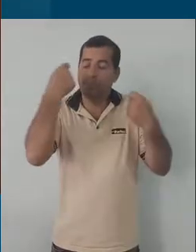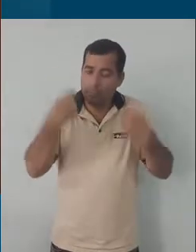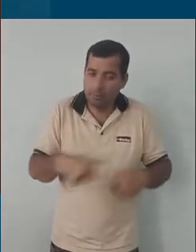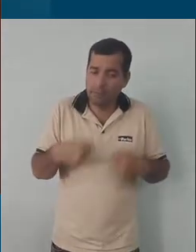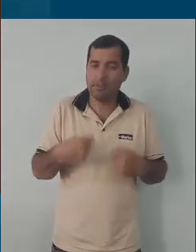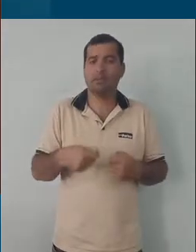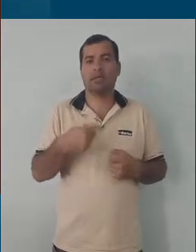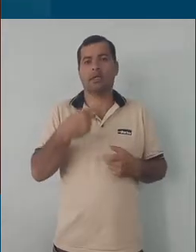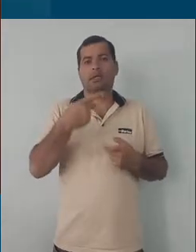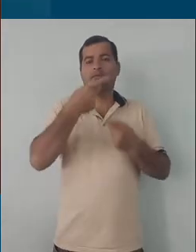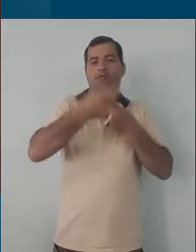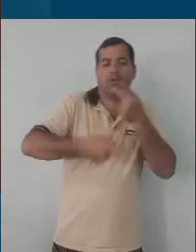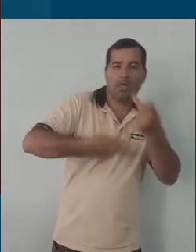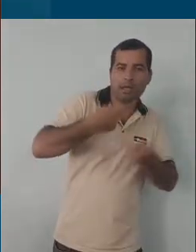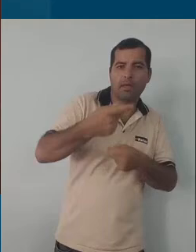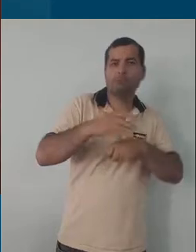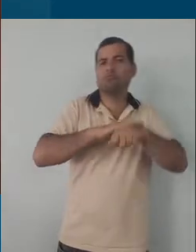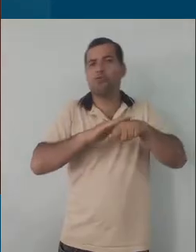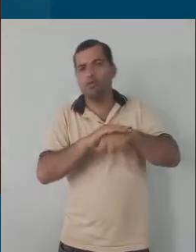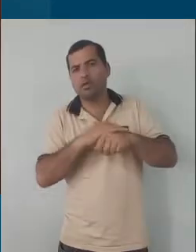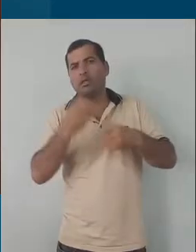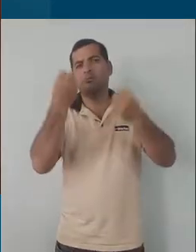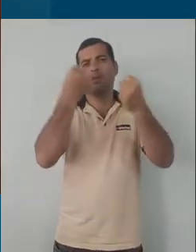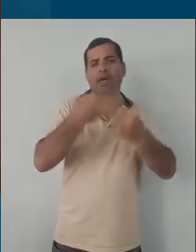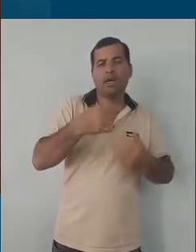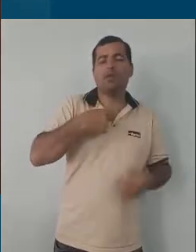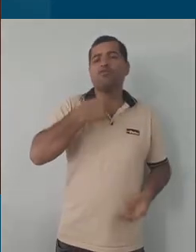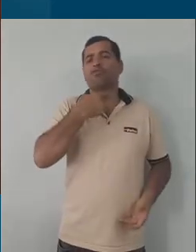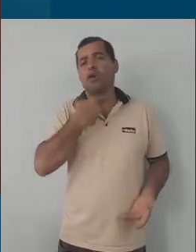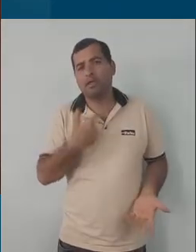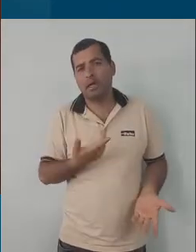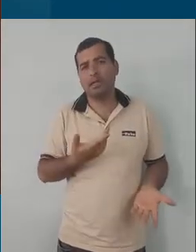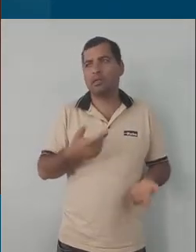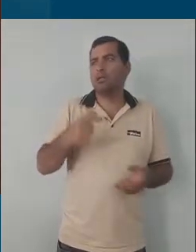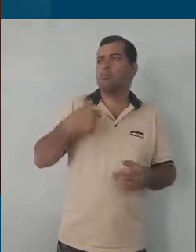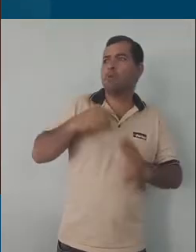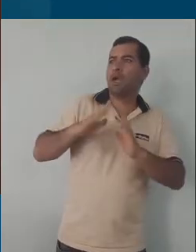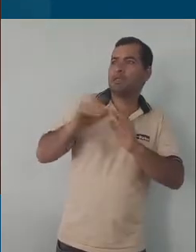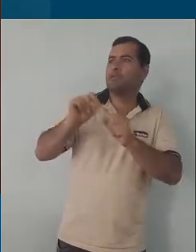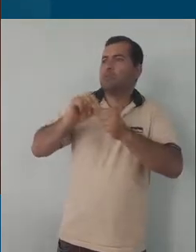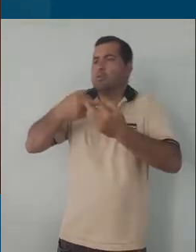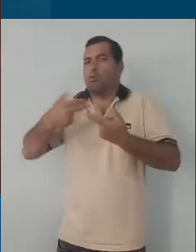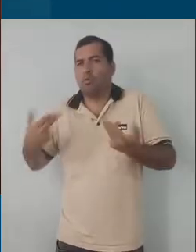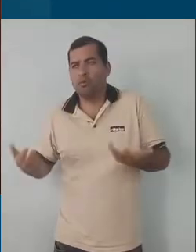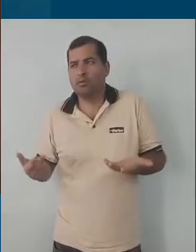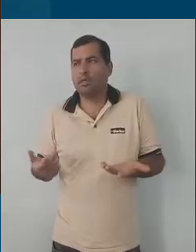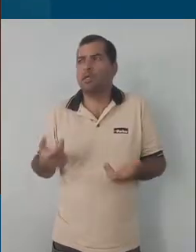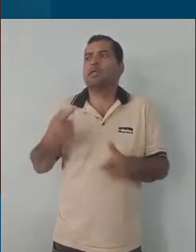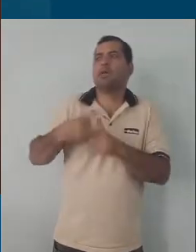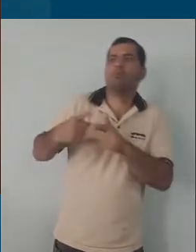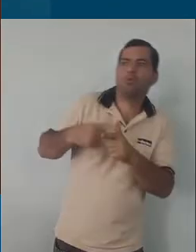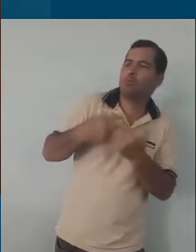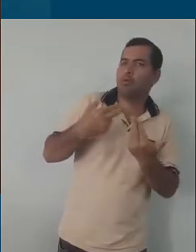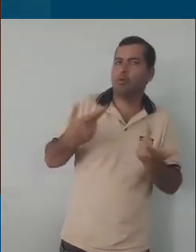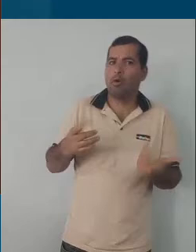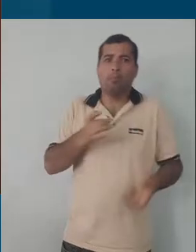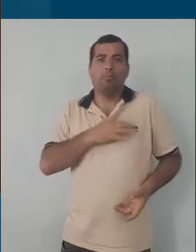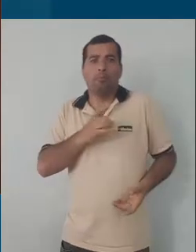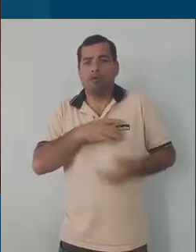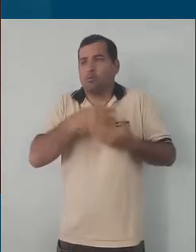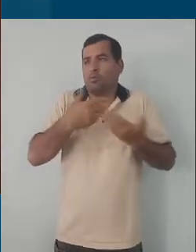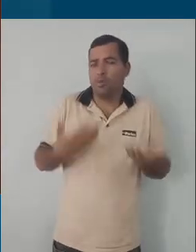dizer o que eles gostam, o que eles fizeram na pandemia, que problemas eles estão trazendo, que medos eles têm,